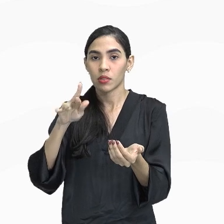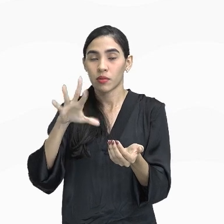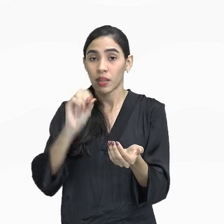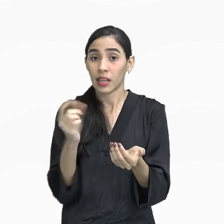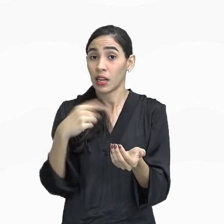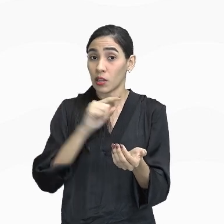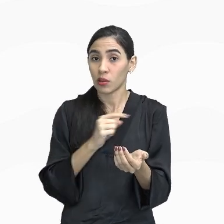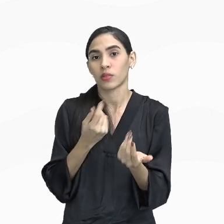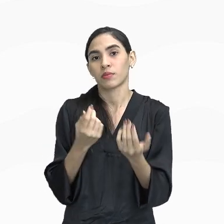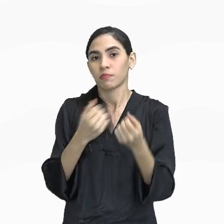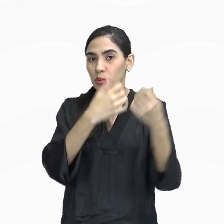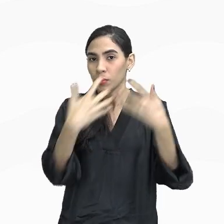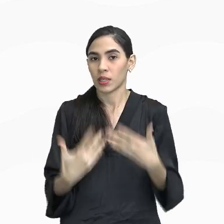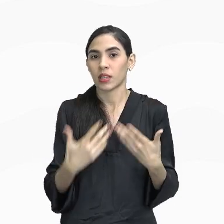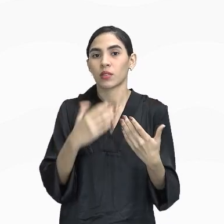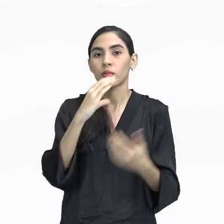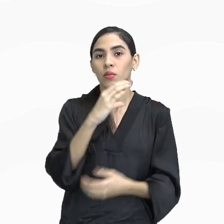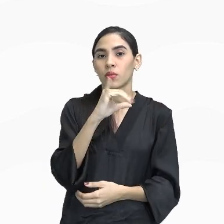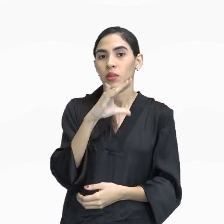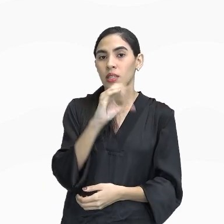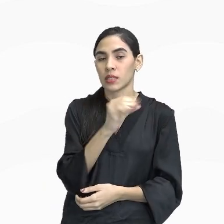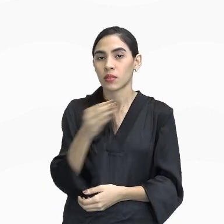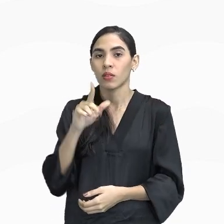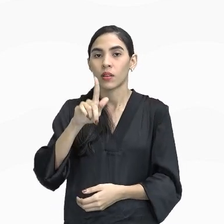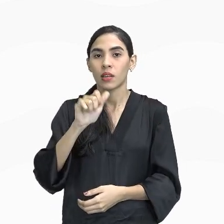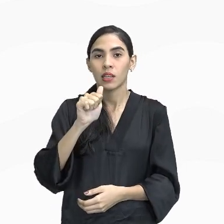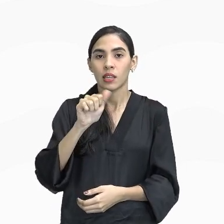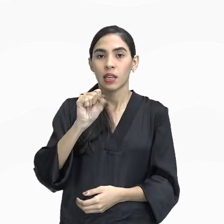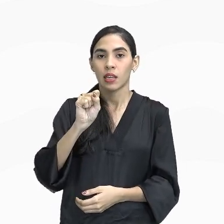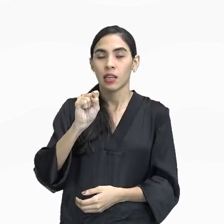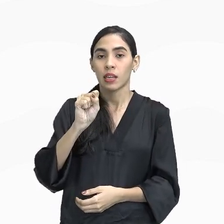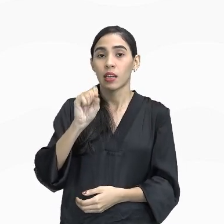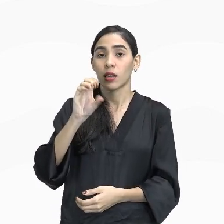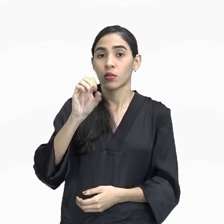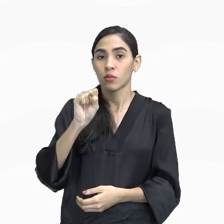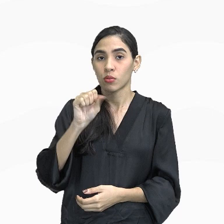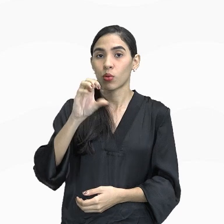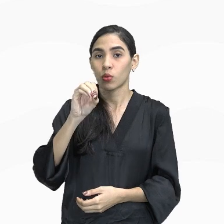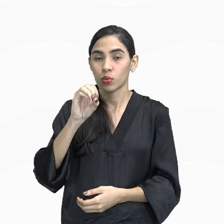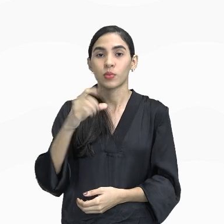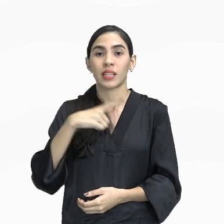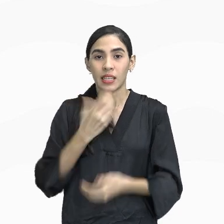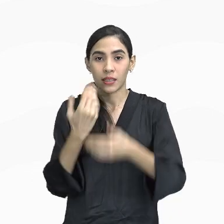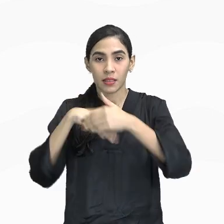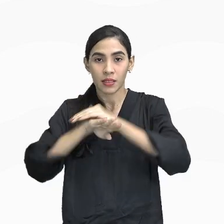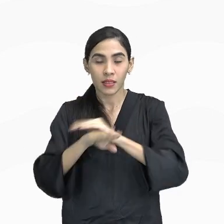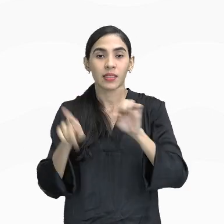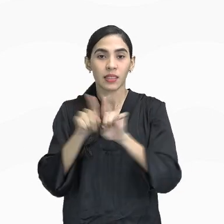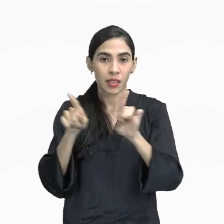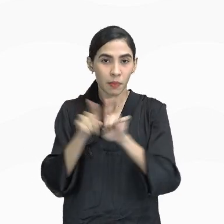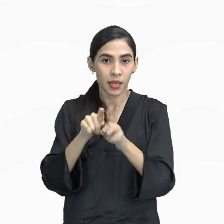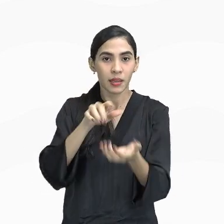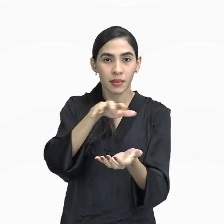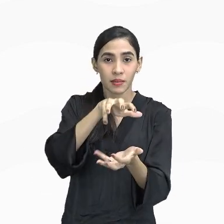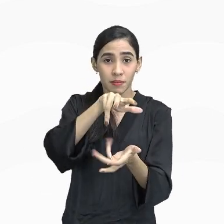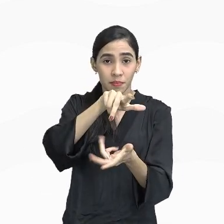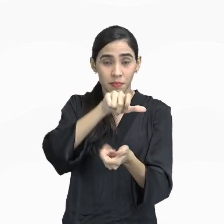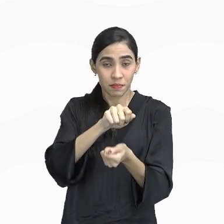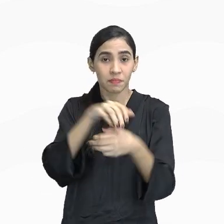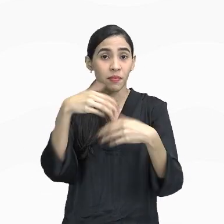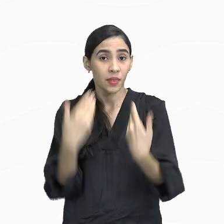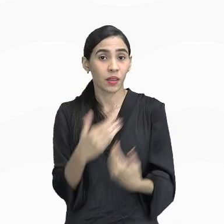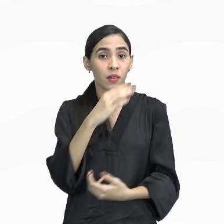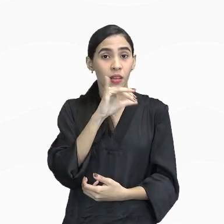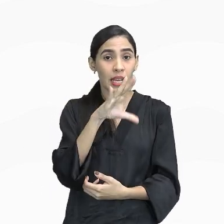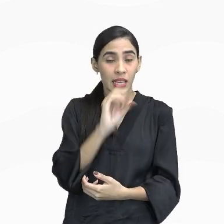de um ciclo gasoso, então a gente vai ter ali um reservatório desses elementos também na atmosfera, certo? Então esse